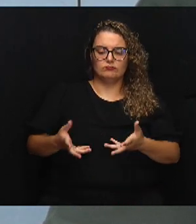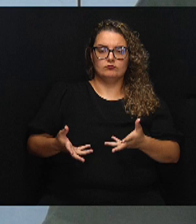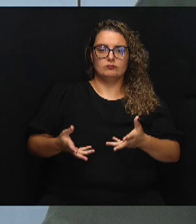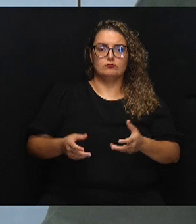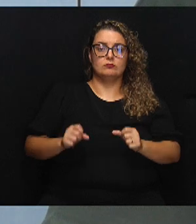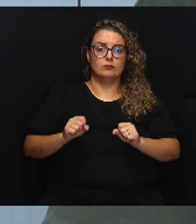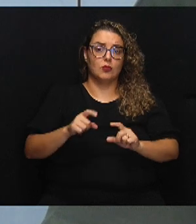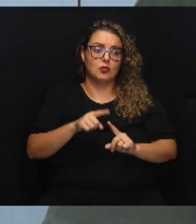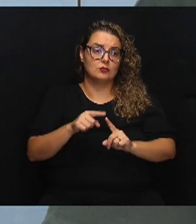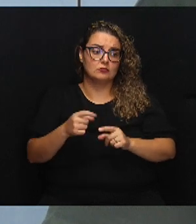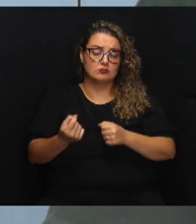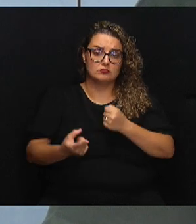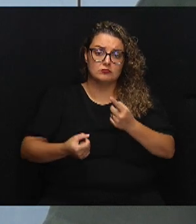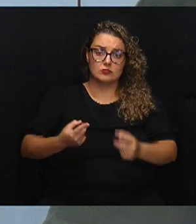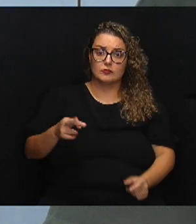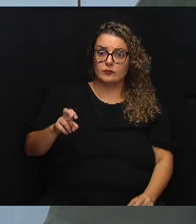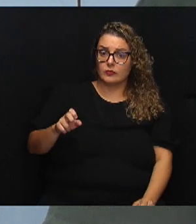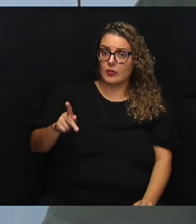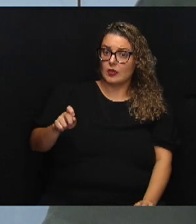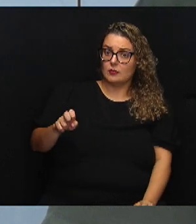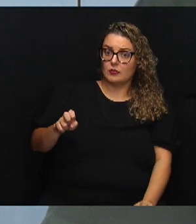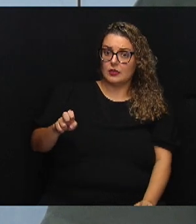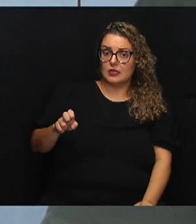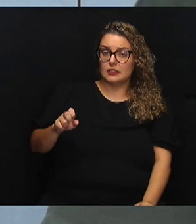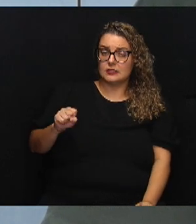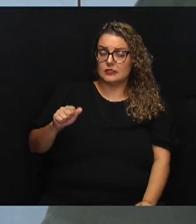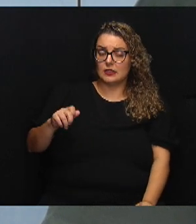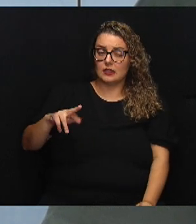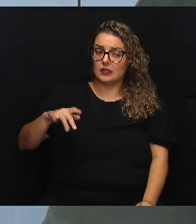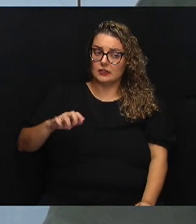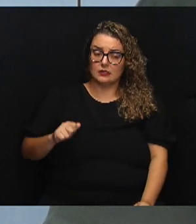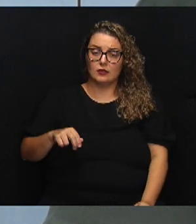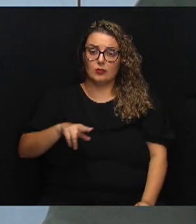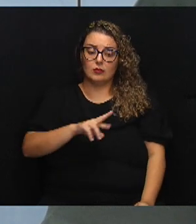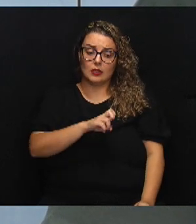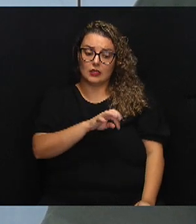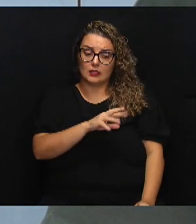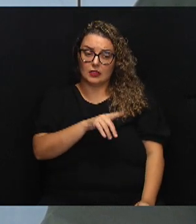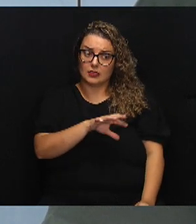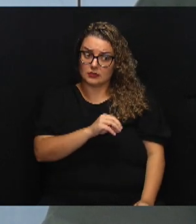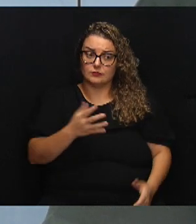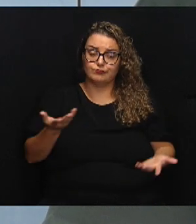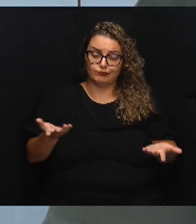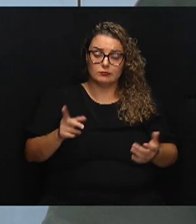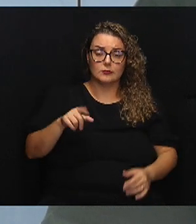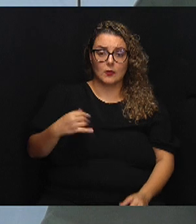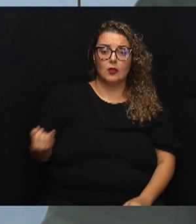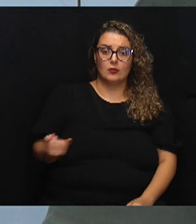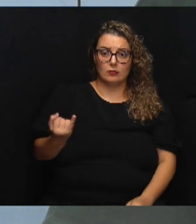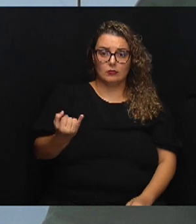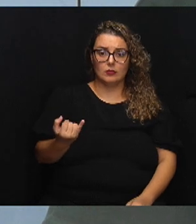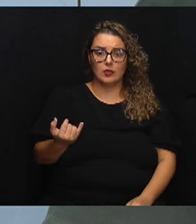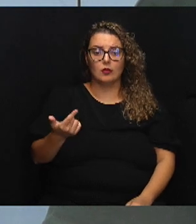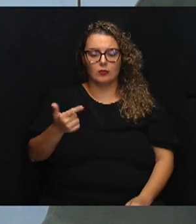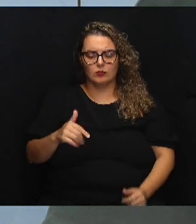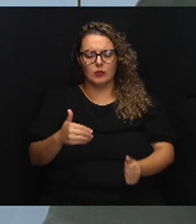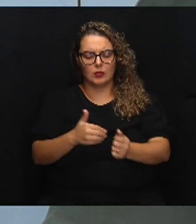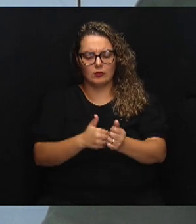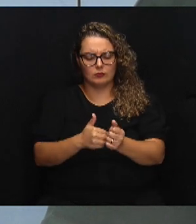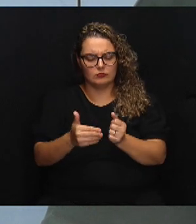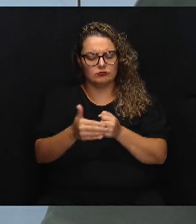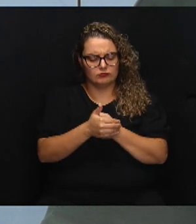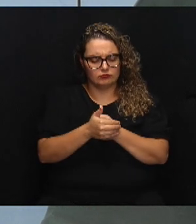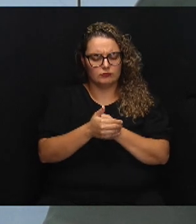de represália, algum tipo de retaliação. Então, eu acho que é importante ter, sim, o anonimato, né, como a